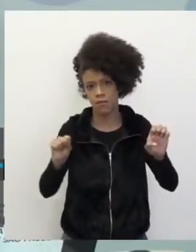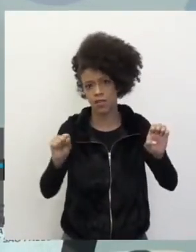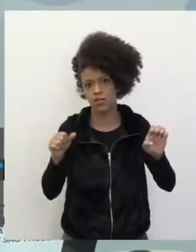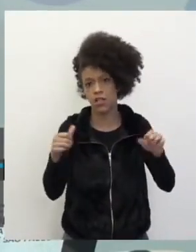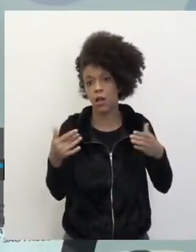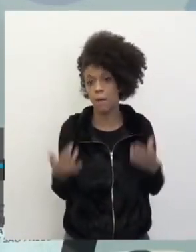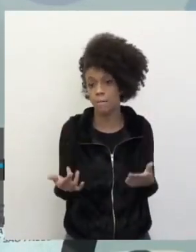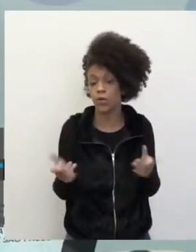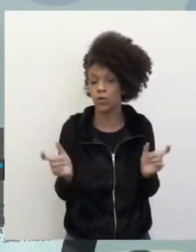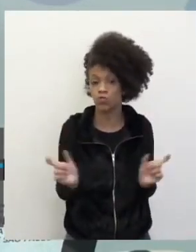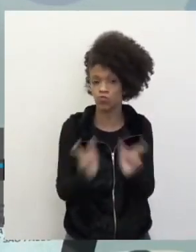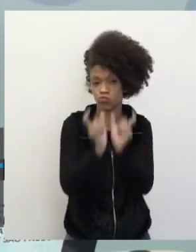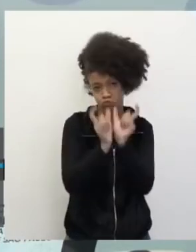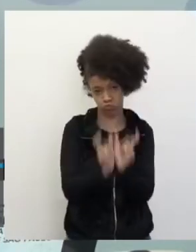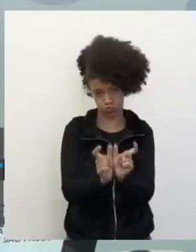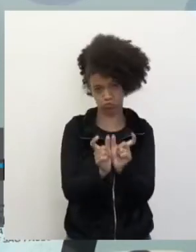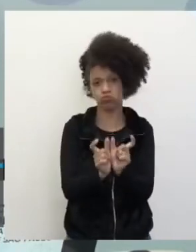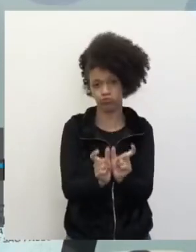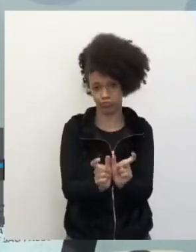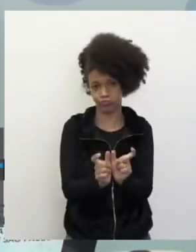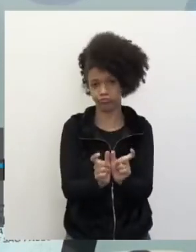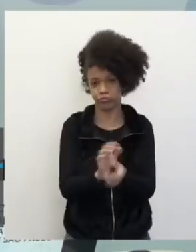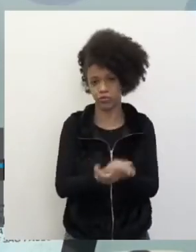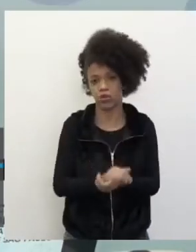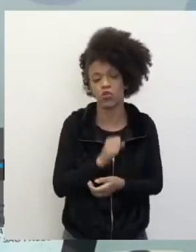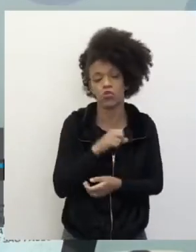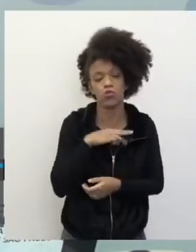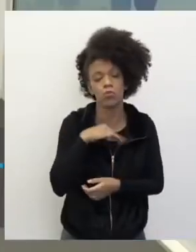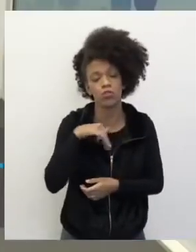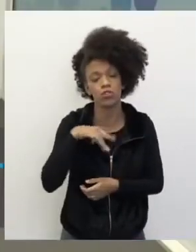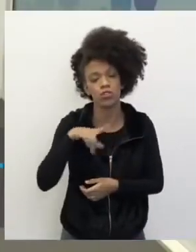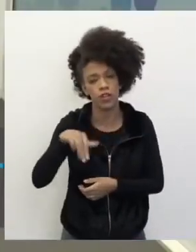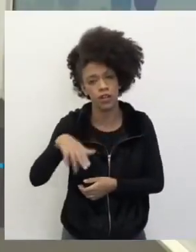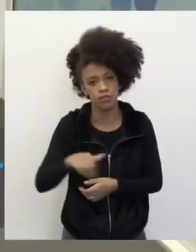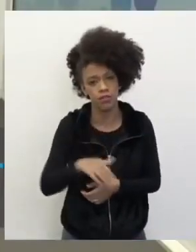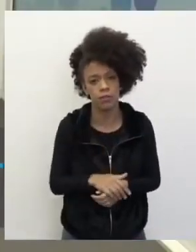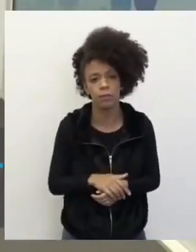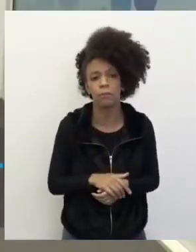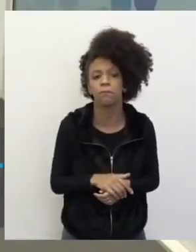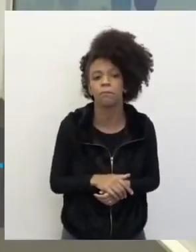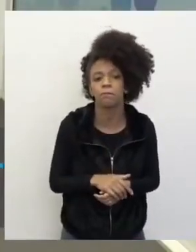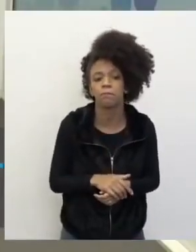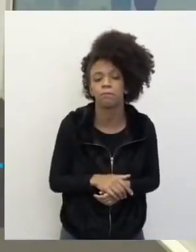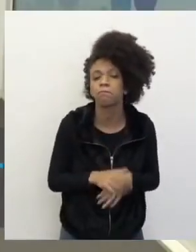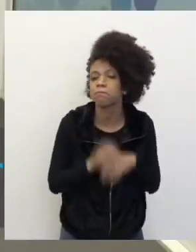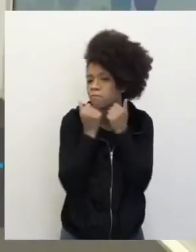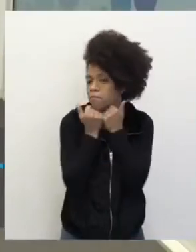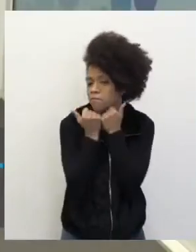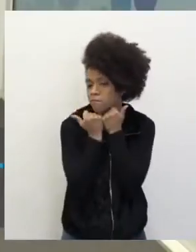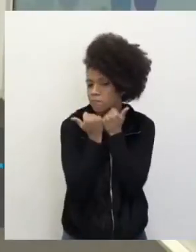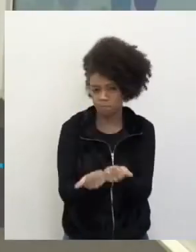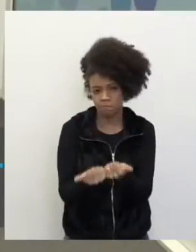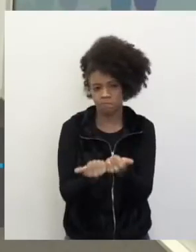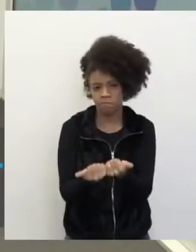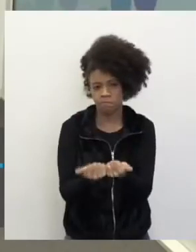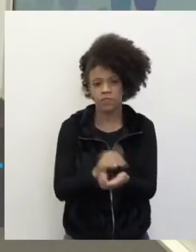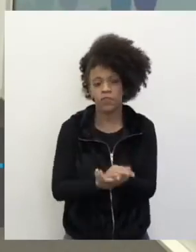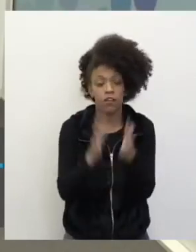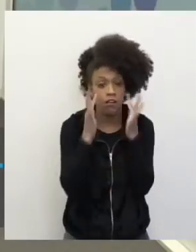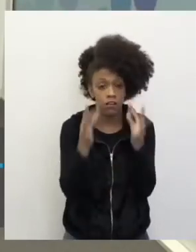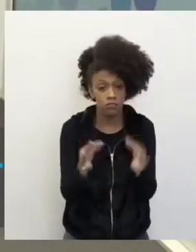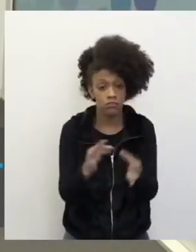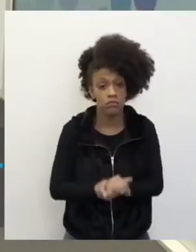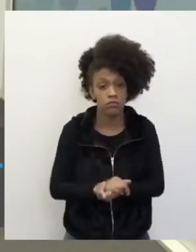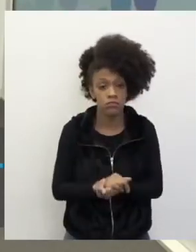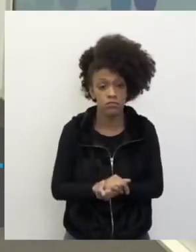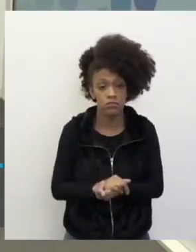sendo unida por uma conjunção subordinada, adverbial adversativa. Muito bem. Muito bem, presta atenção, deixa eu ver se eu